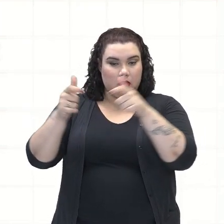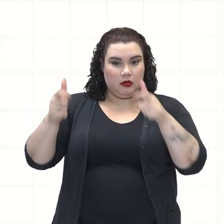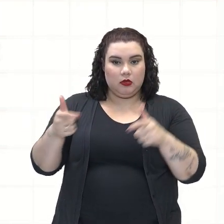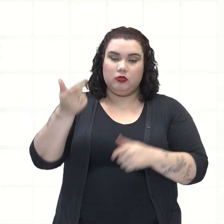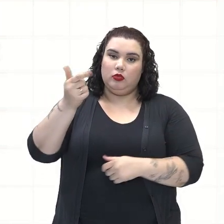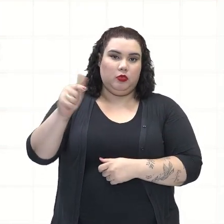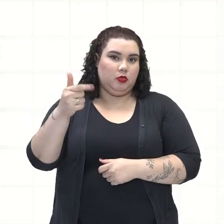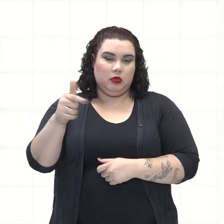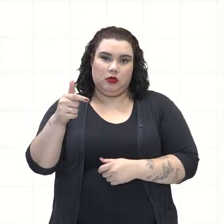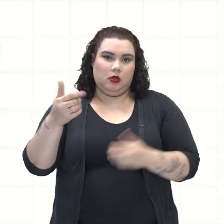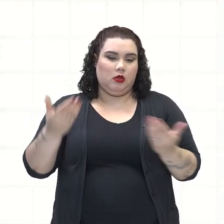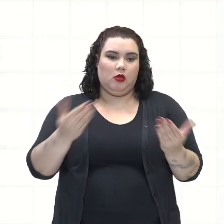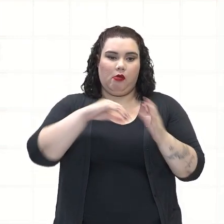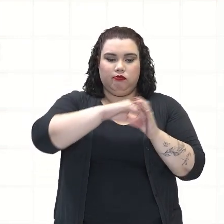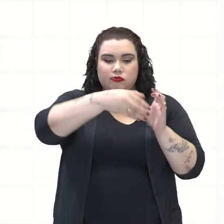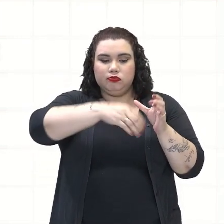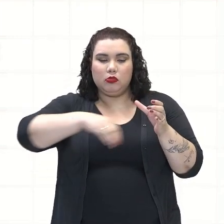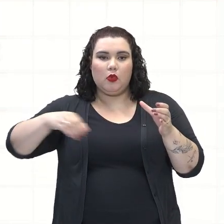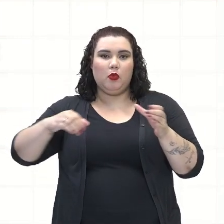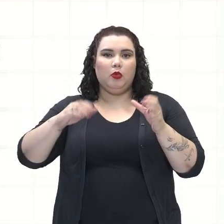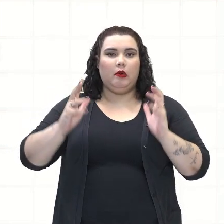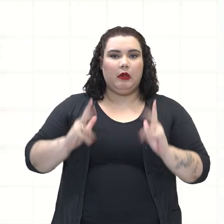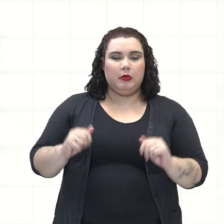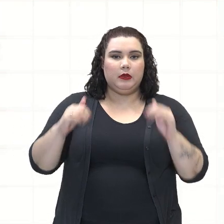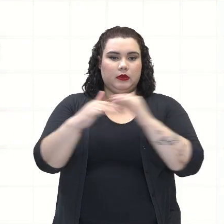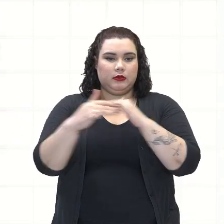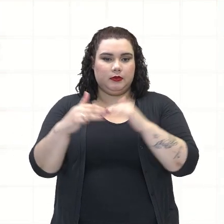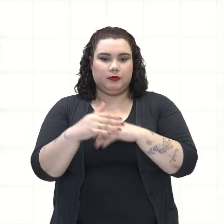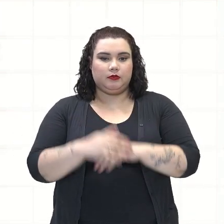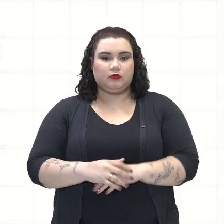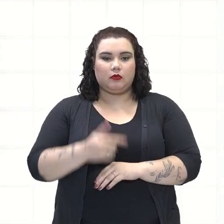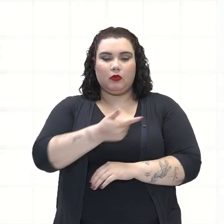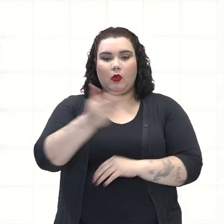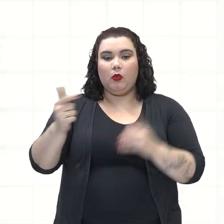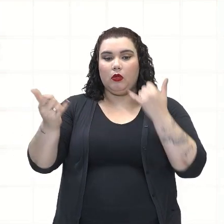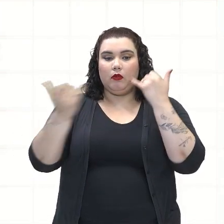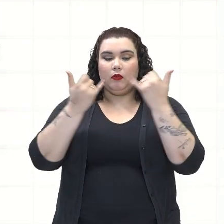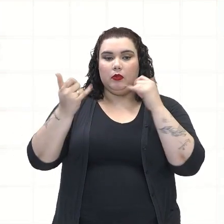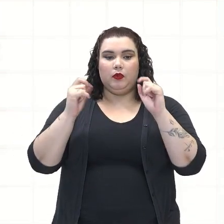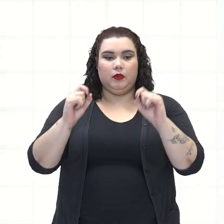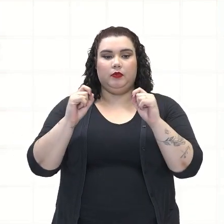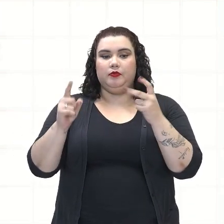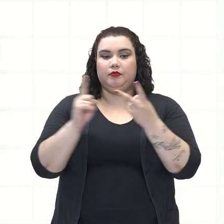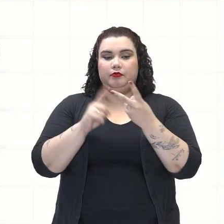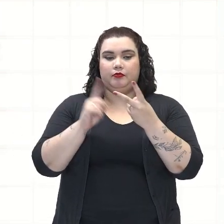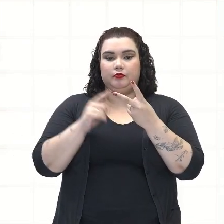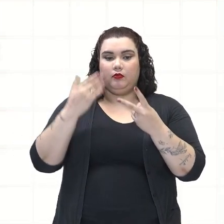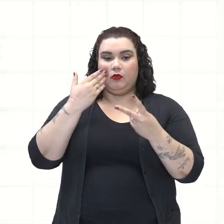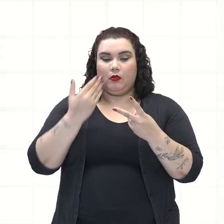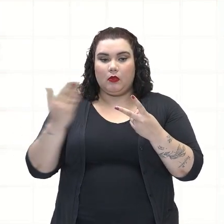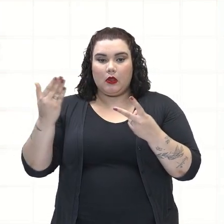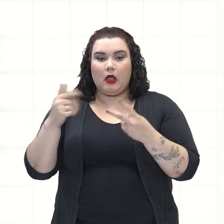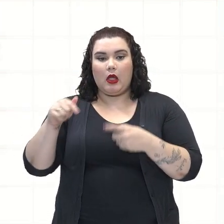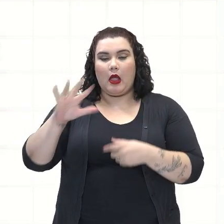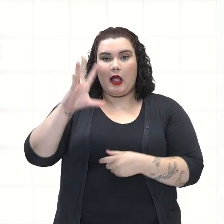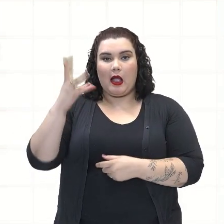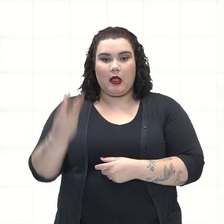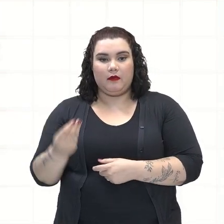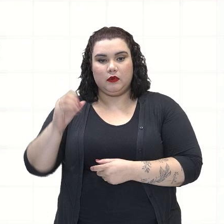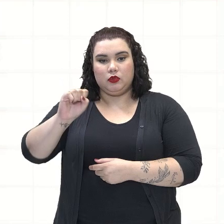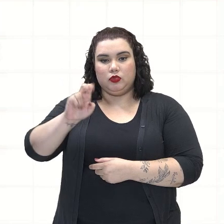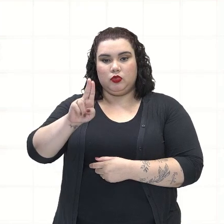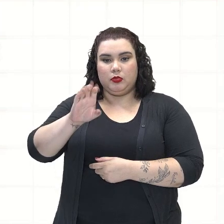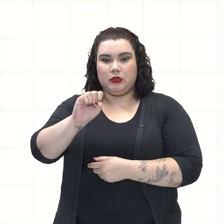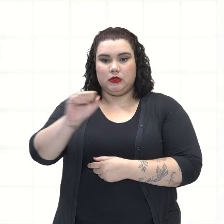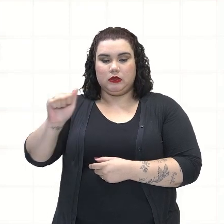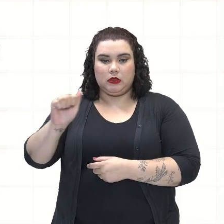tem acesso a saneamento básico, tá? Outra informação importante é que a África subsaariana ela é menos urbanizada